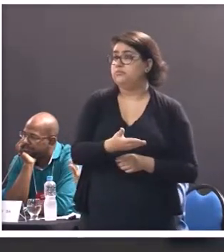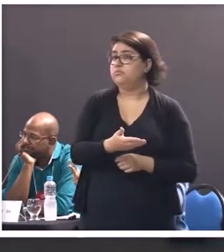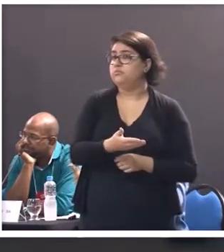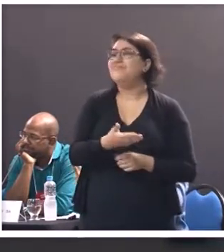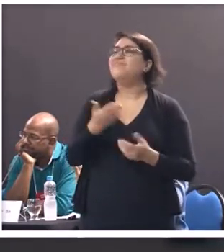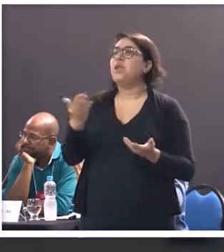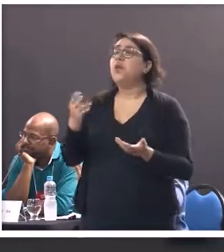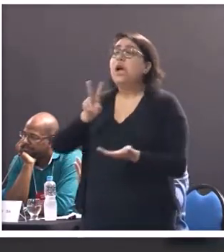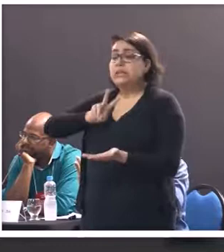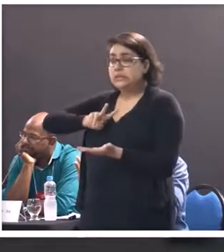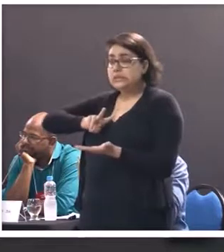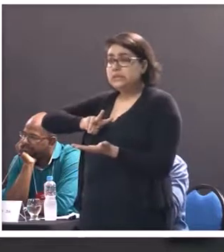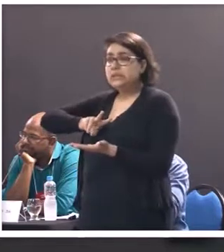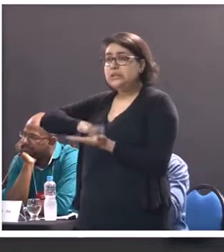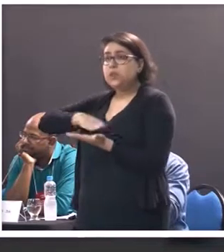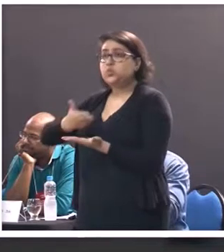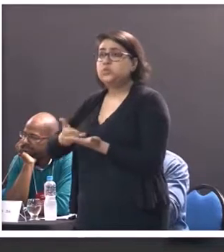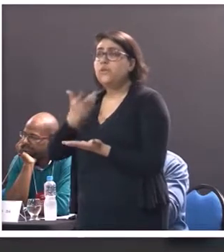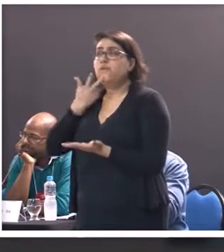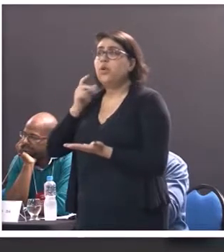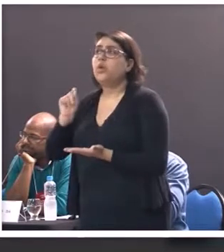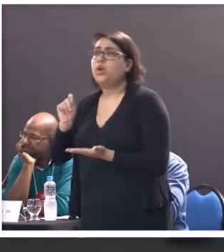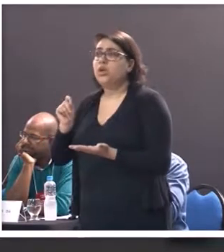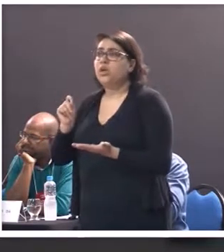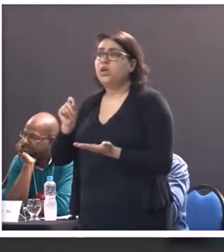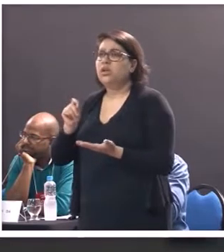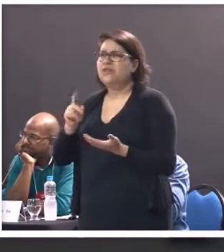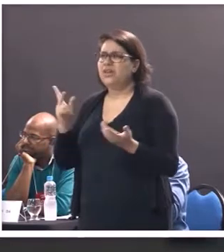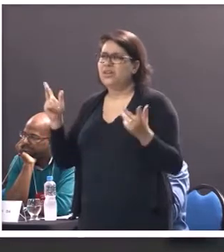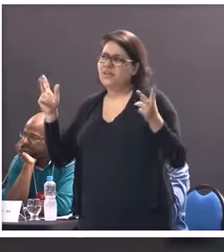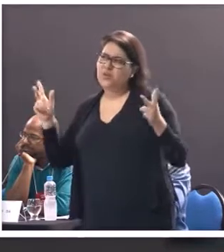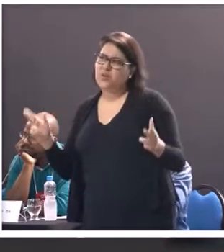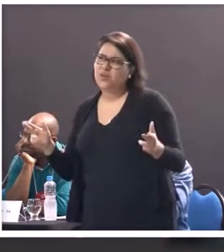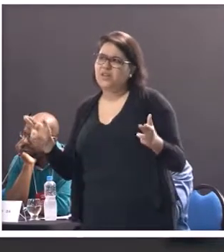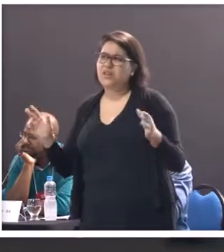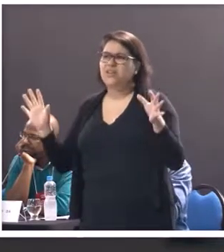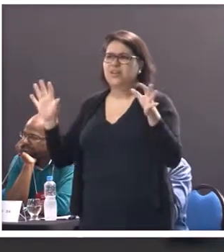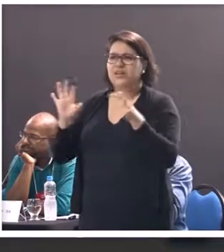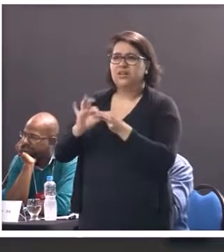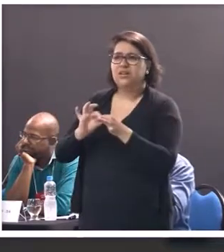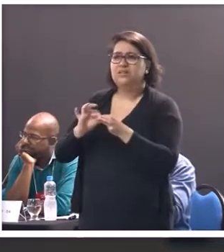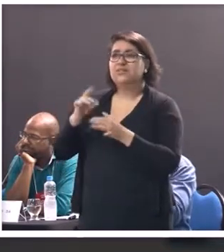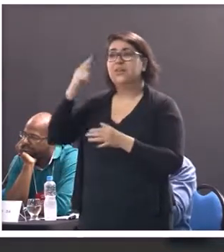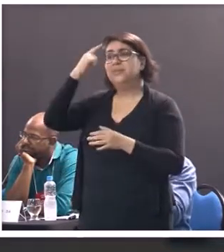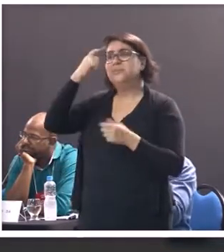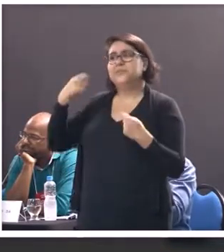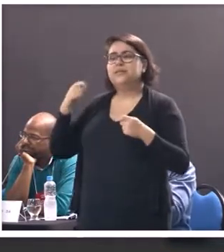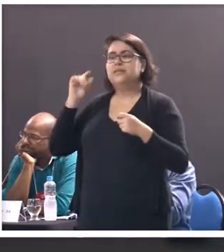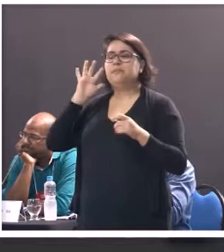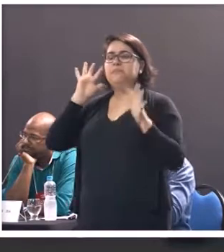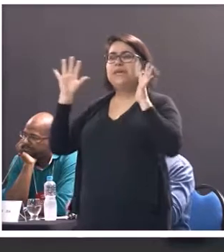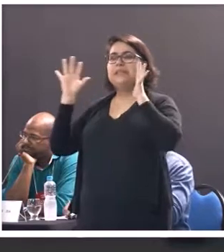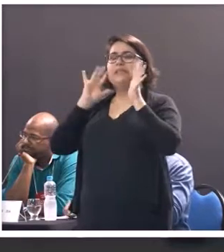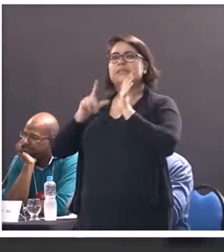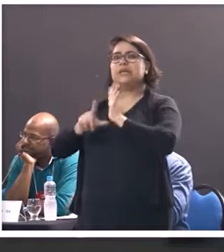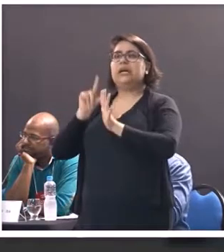E na hora de traduzir, essas mensagens, elas são equivalentes? Fica uma pergunta para a gente parar e pensar e meditar.